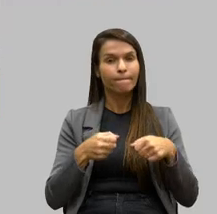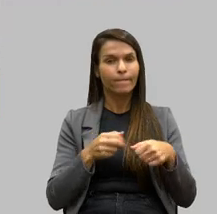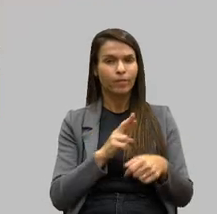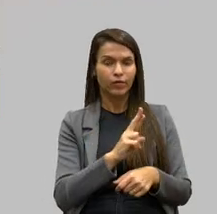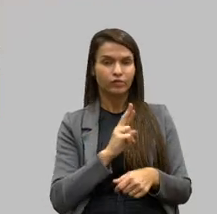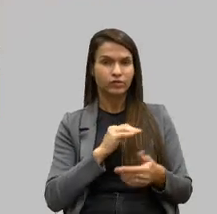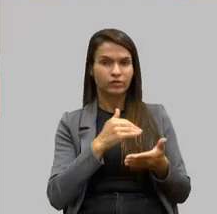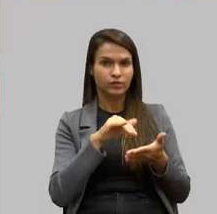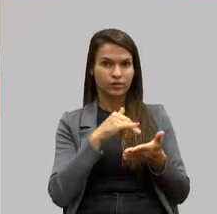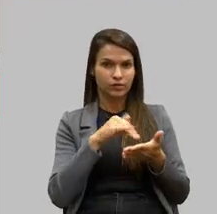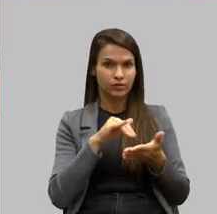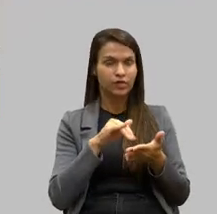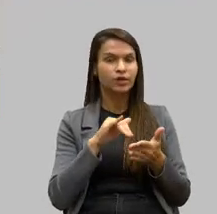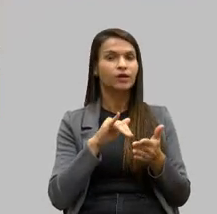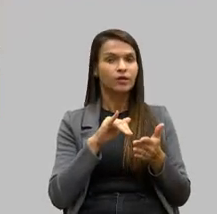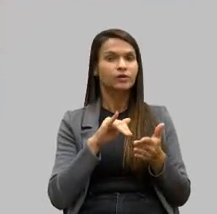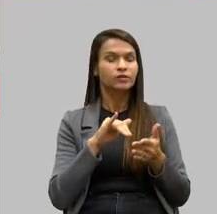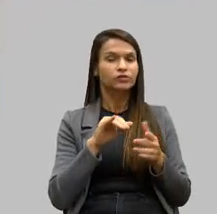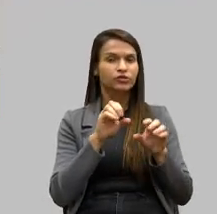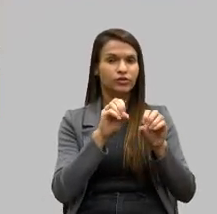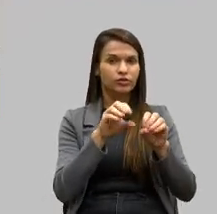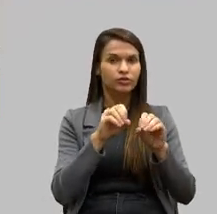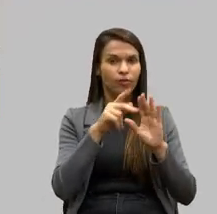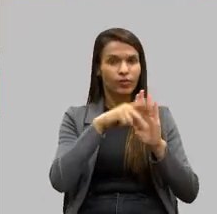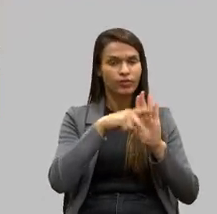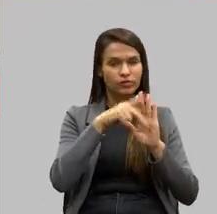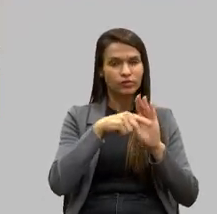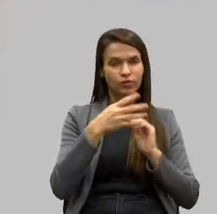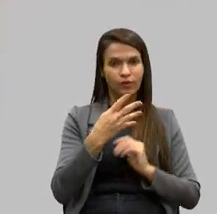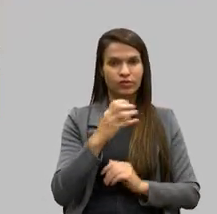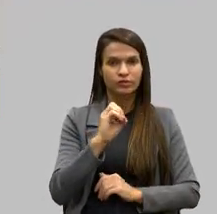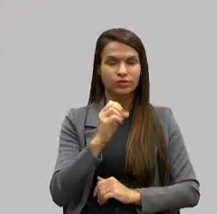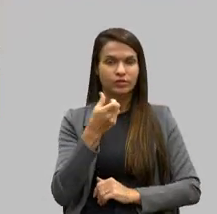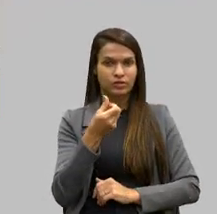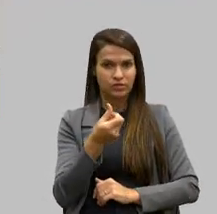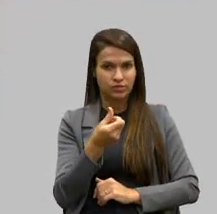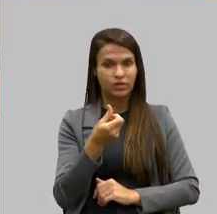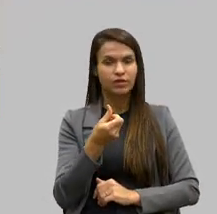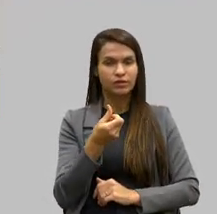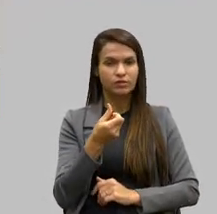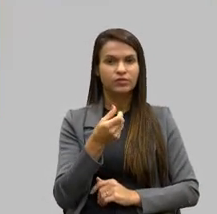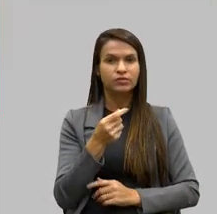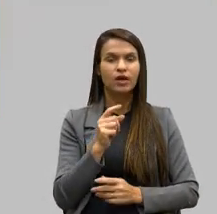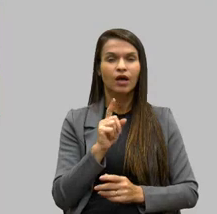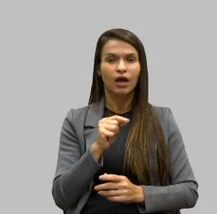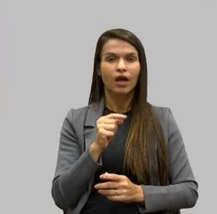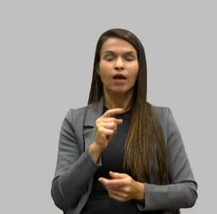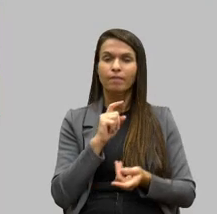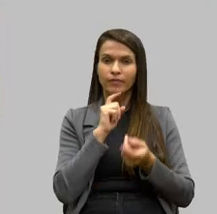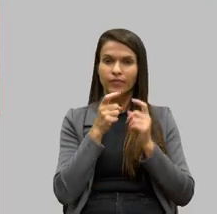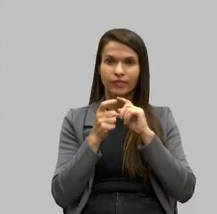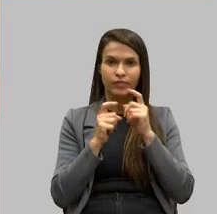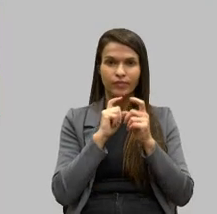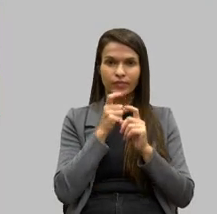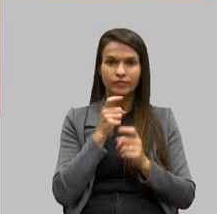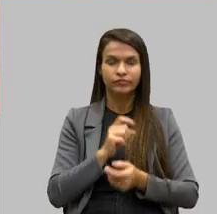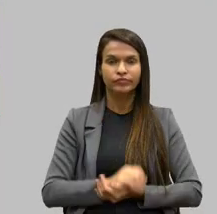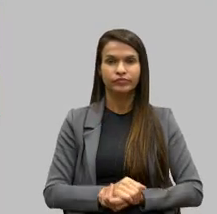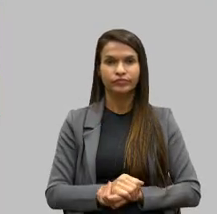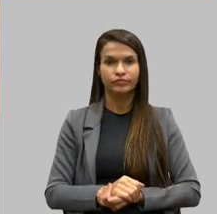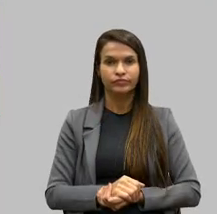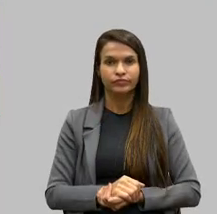Secretaria de Estado e Educação em relação ao projeto 406. Então, esse é o meu questionamento. O